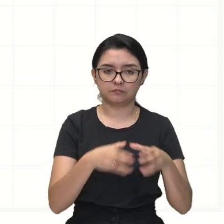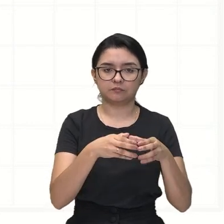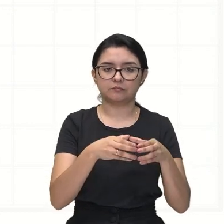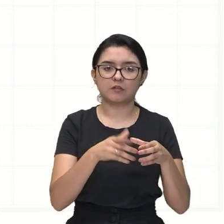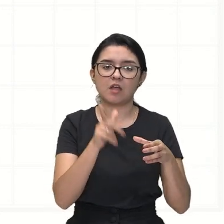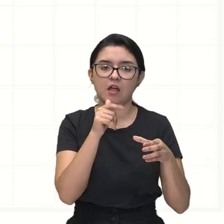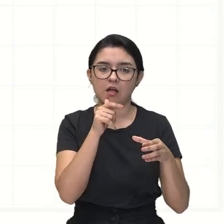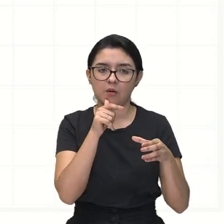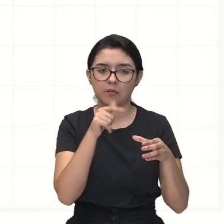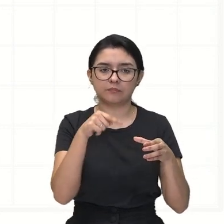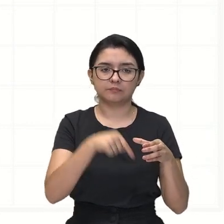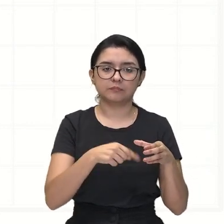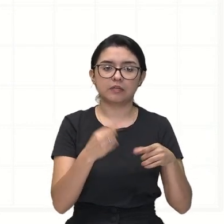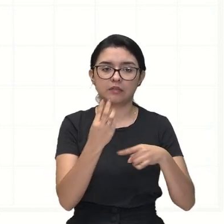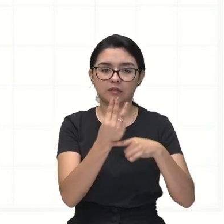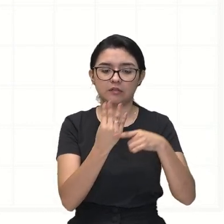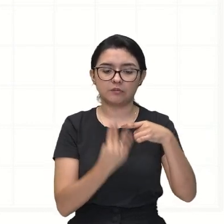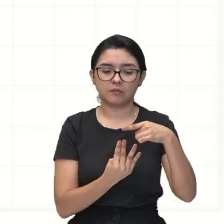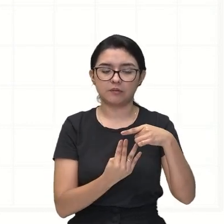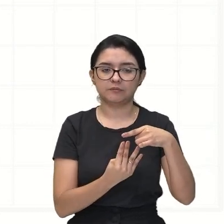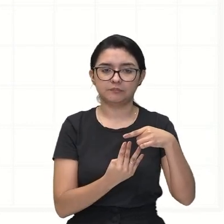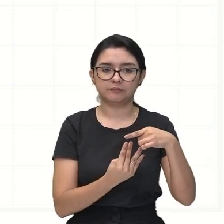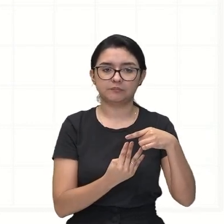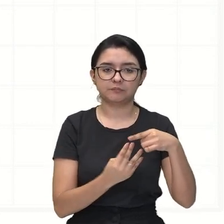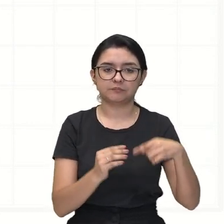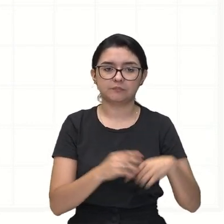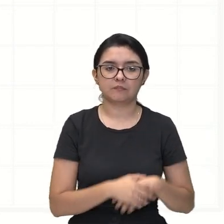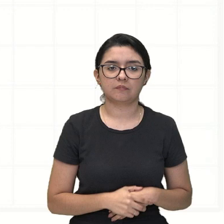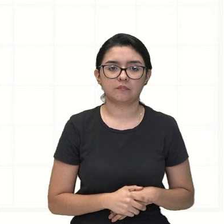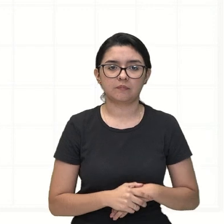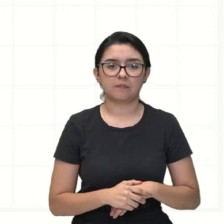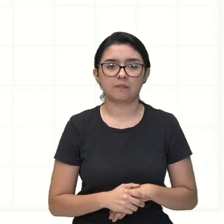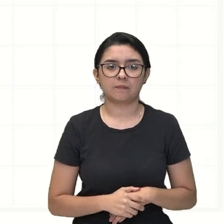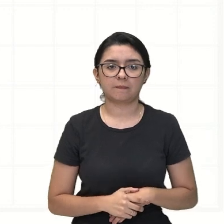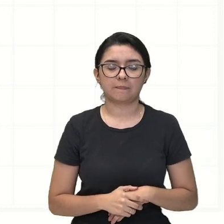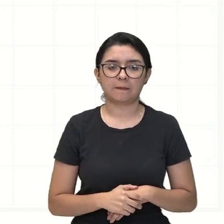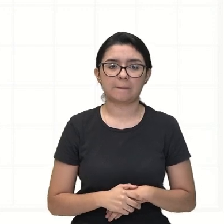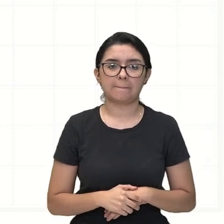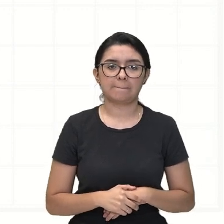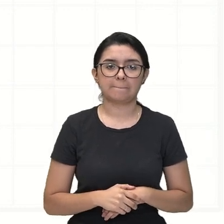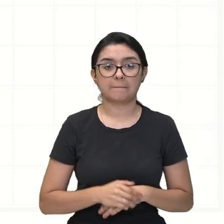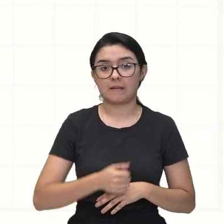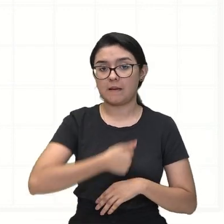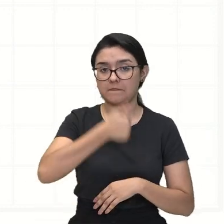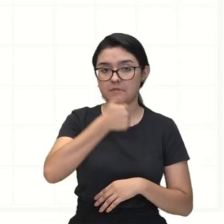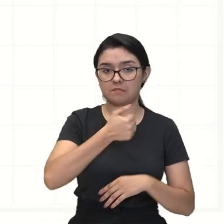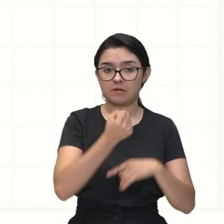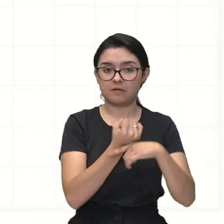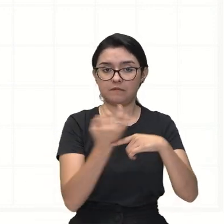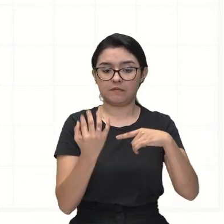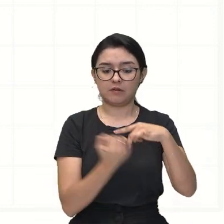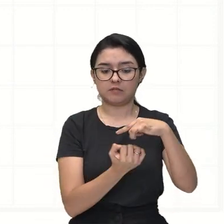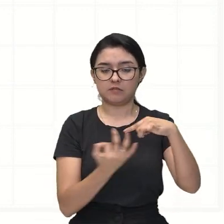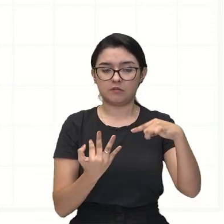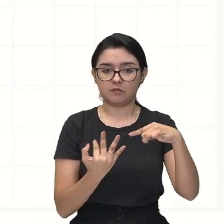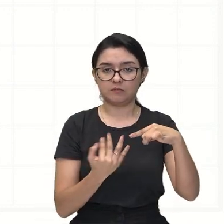contém 3/4, certo? É a nossa primeira fração aqui com